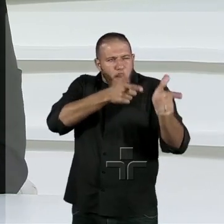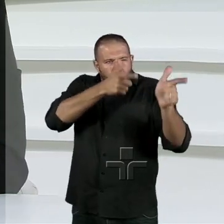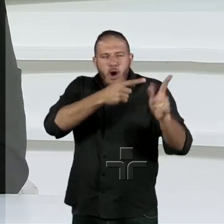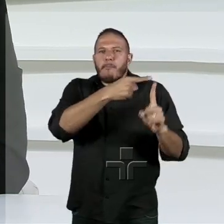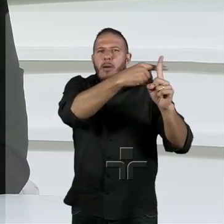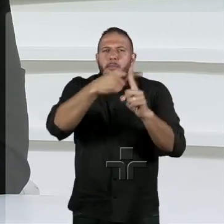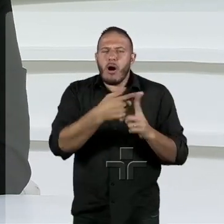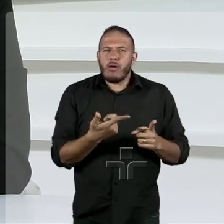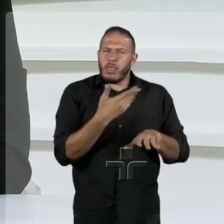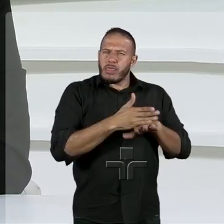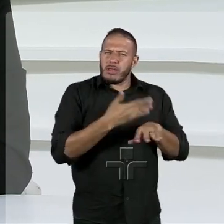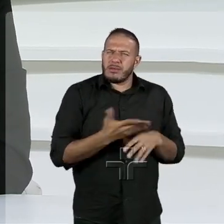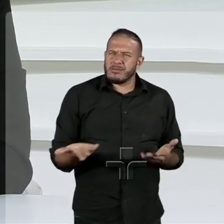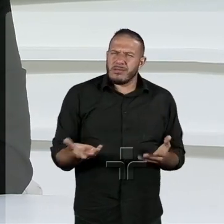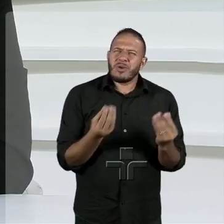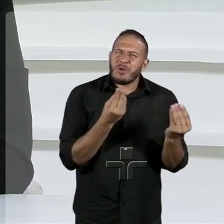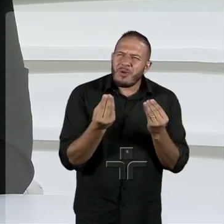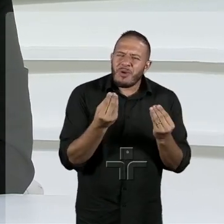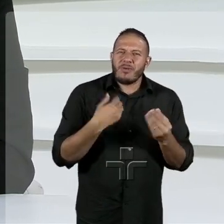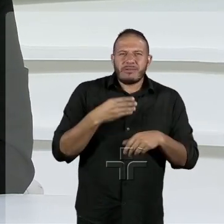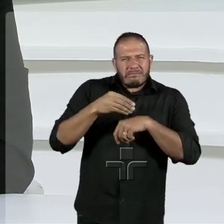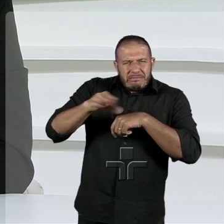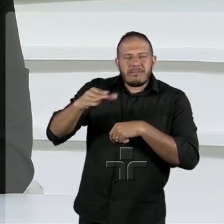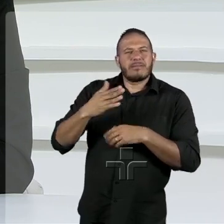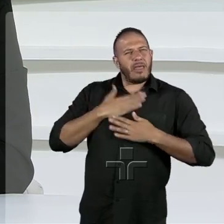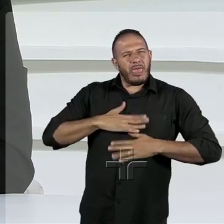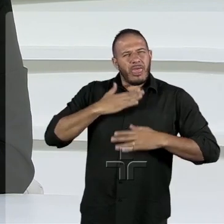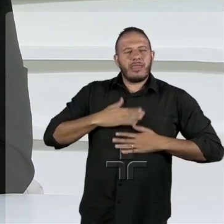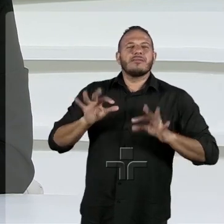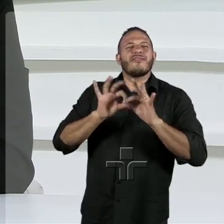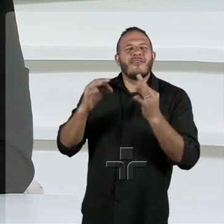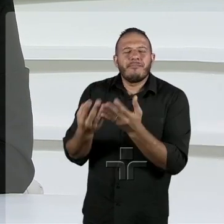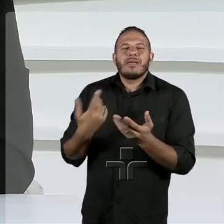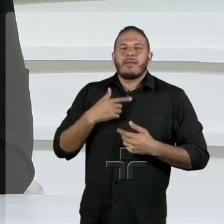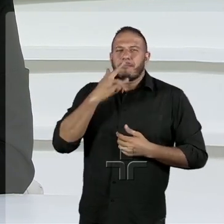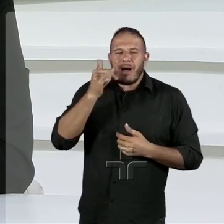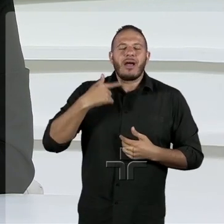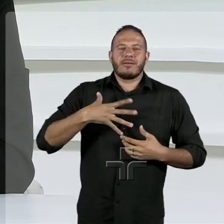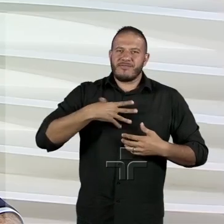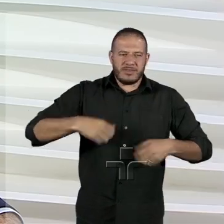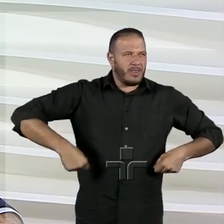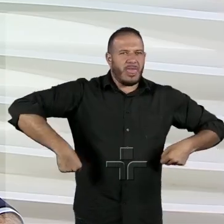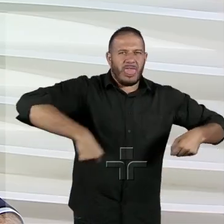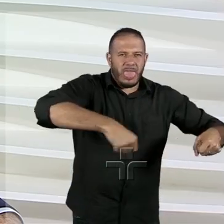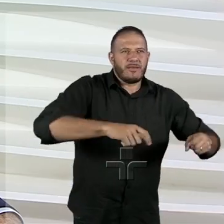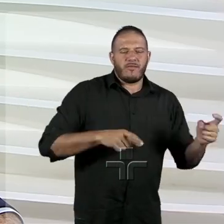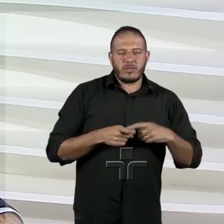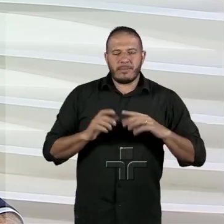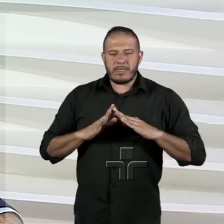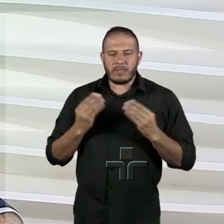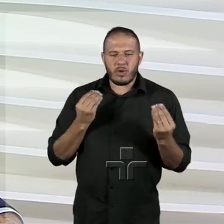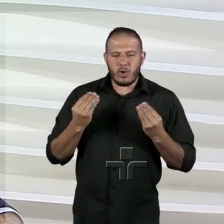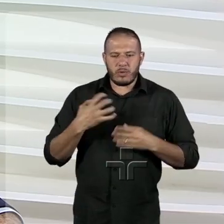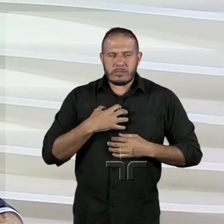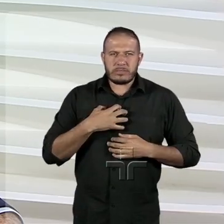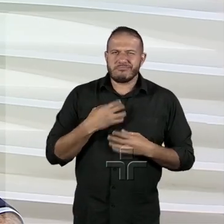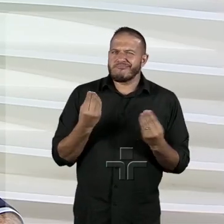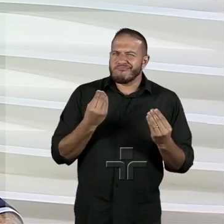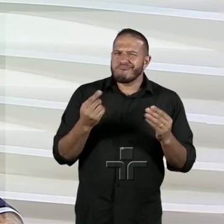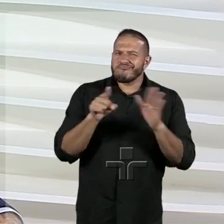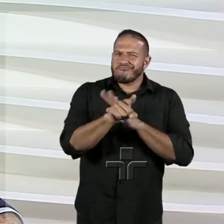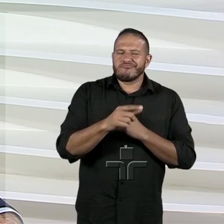garantir, tranquilizando os pais dos alunos que todo dia vão para a escola, que eles vão voltar para casa? Bom, essa é